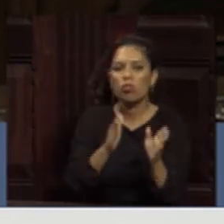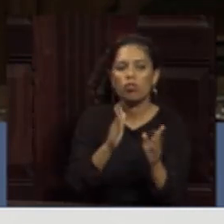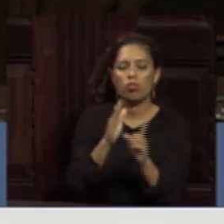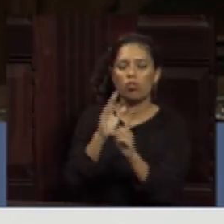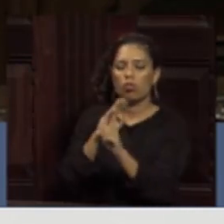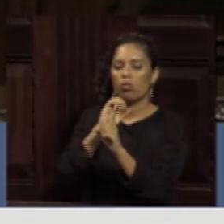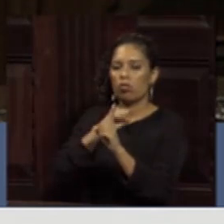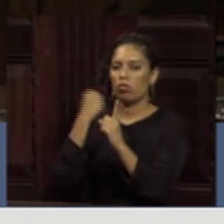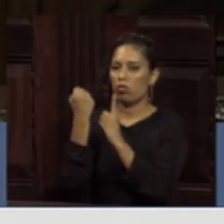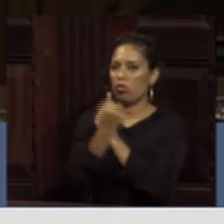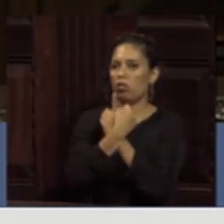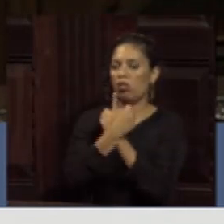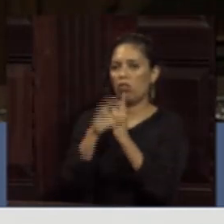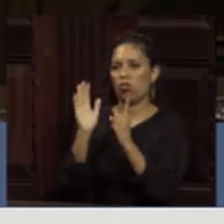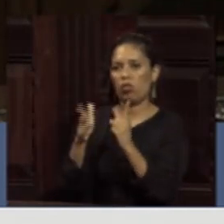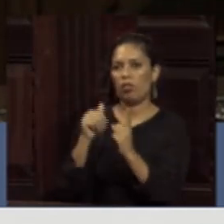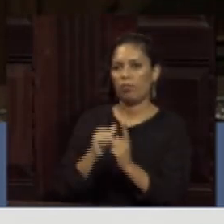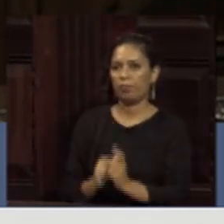sociedade.